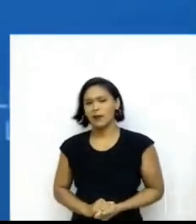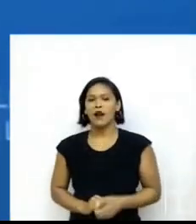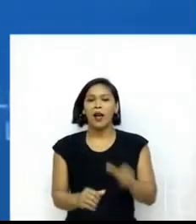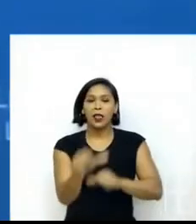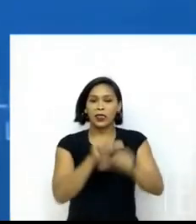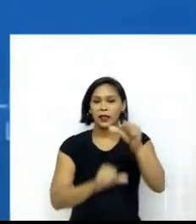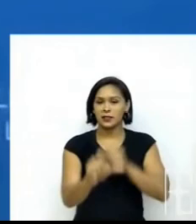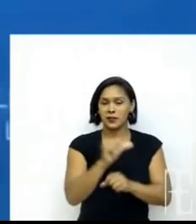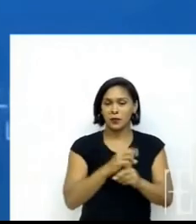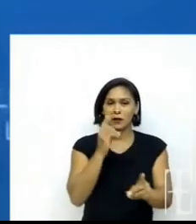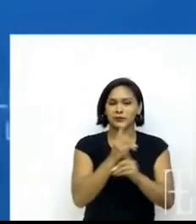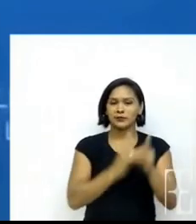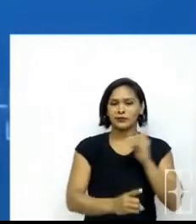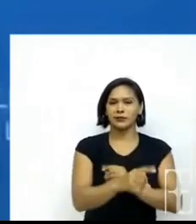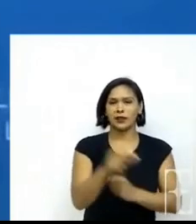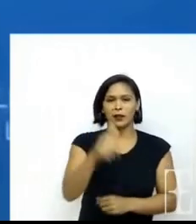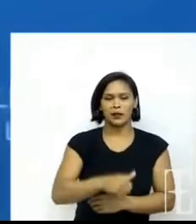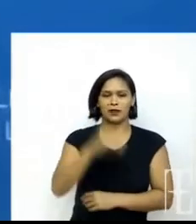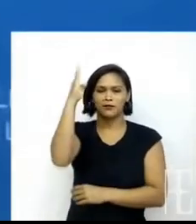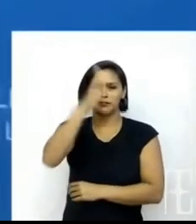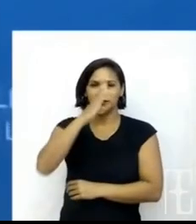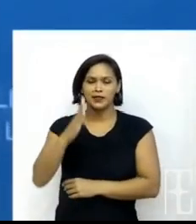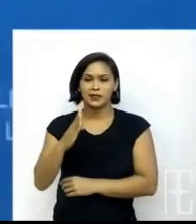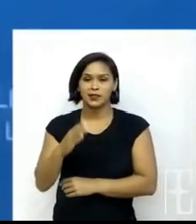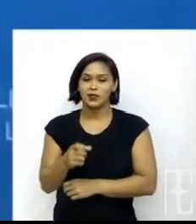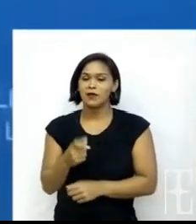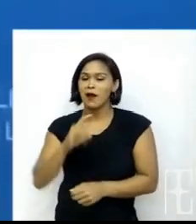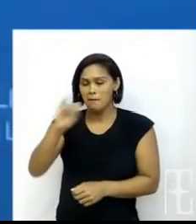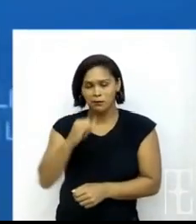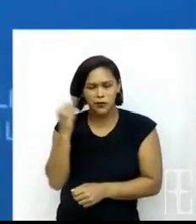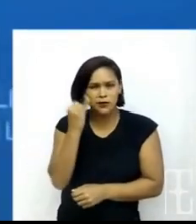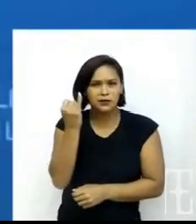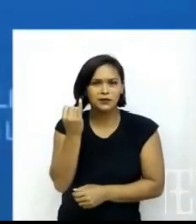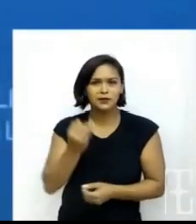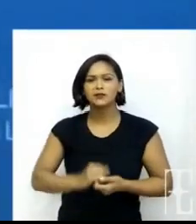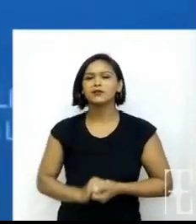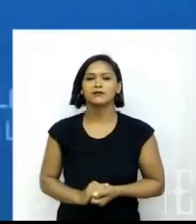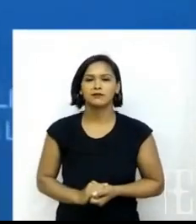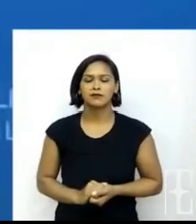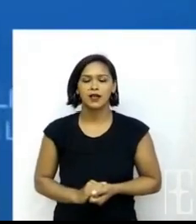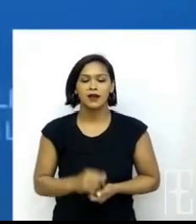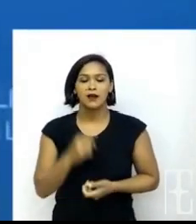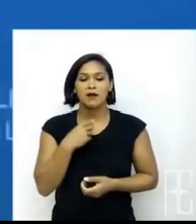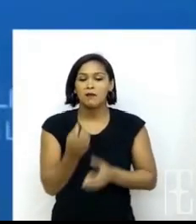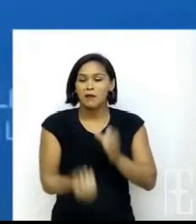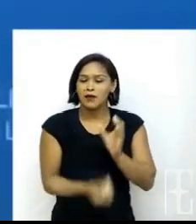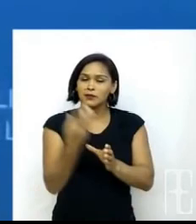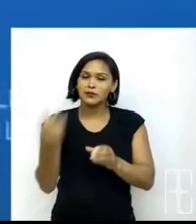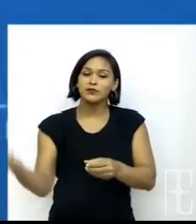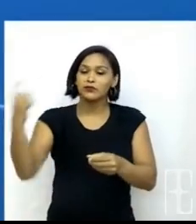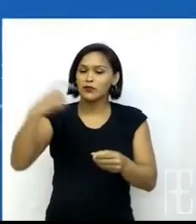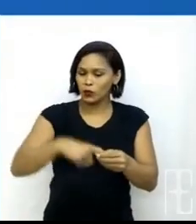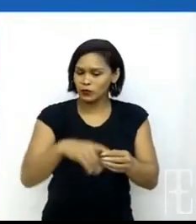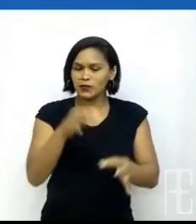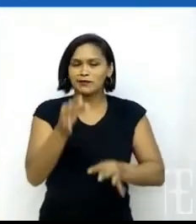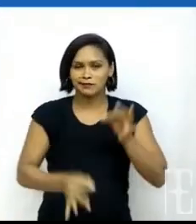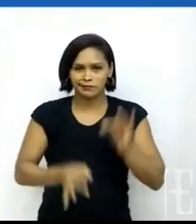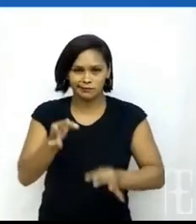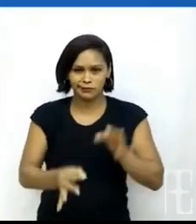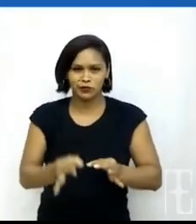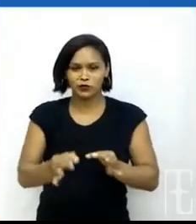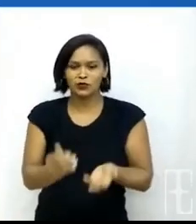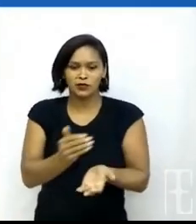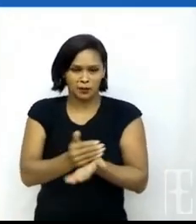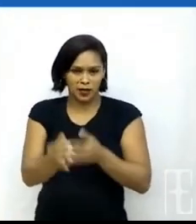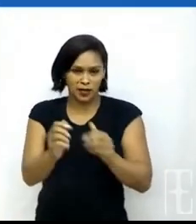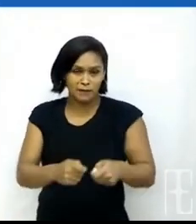do Brasil será indispensável para uma recuperação justa e